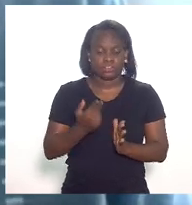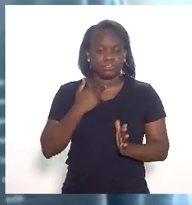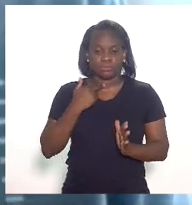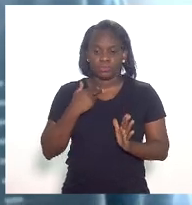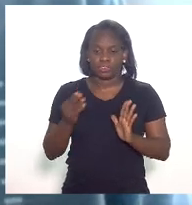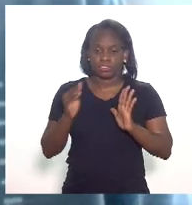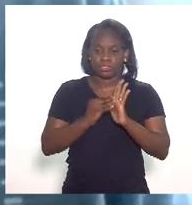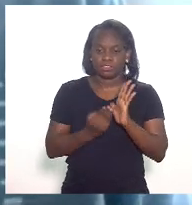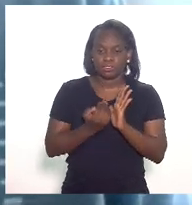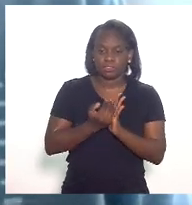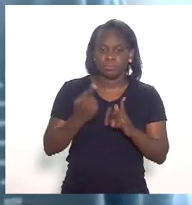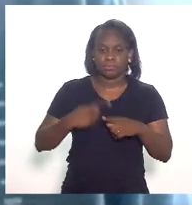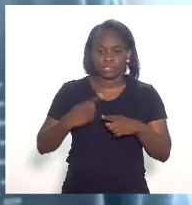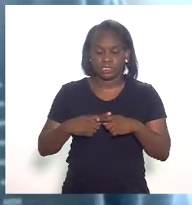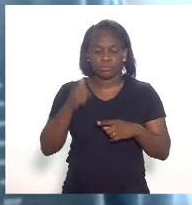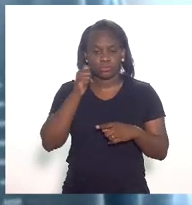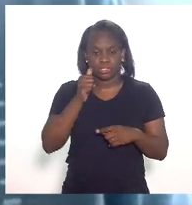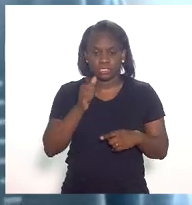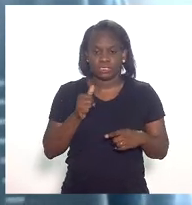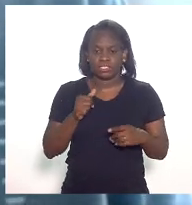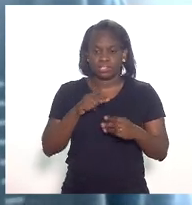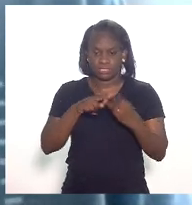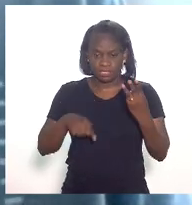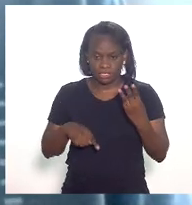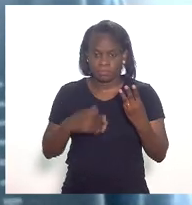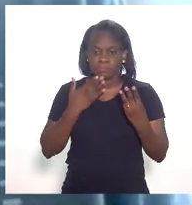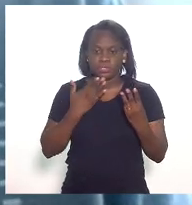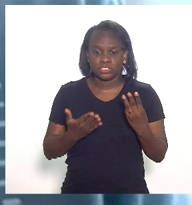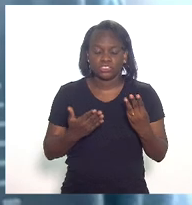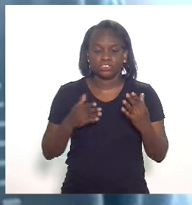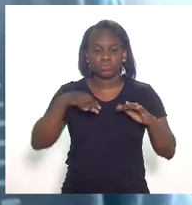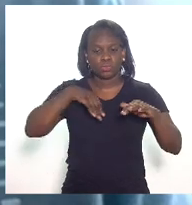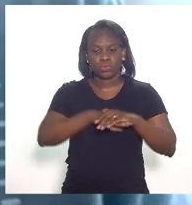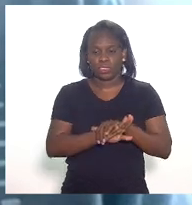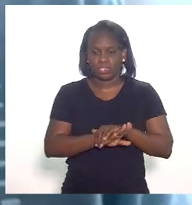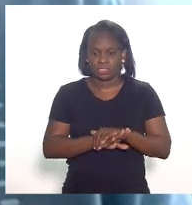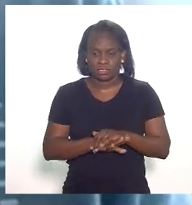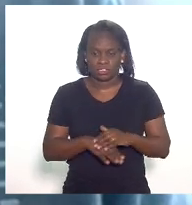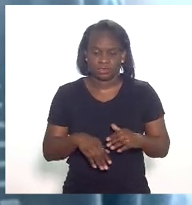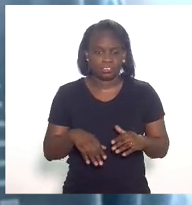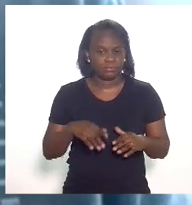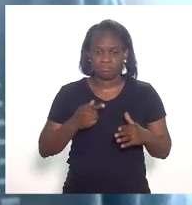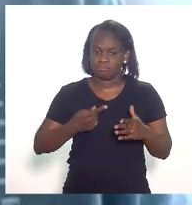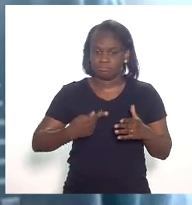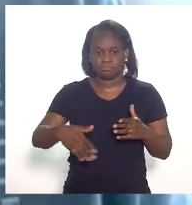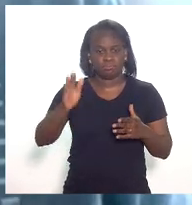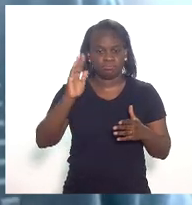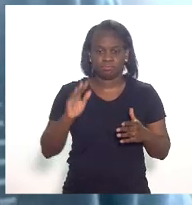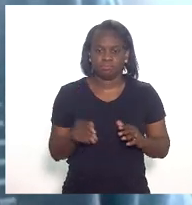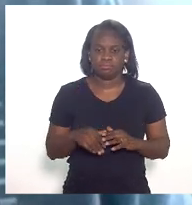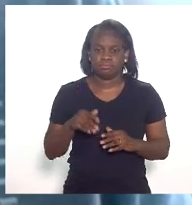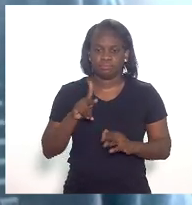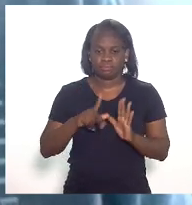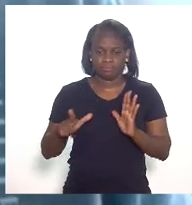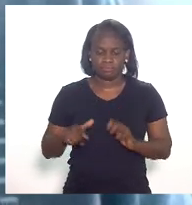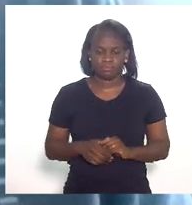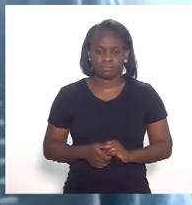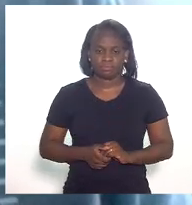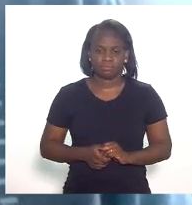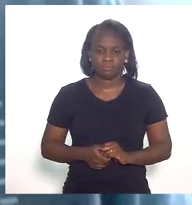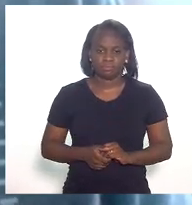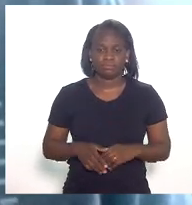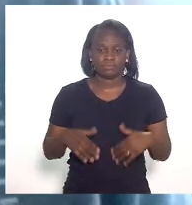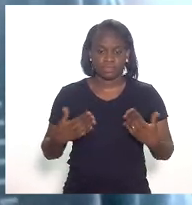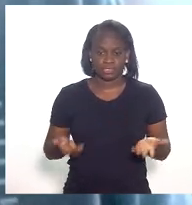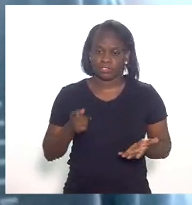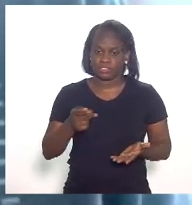anexar porque as autoras pediram o arquivamento definitivo do PL. Portanto,